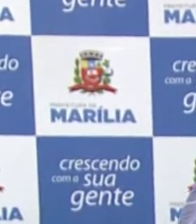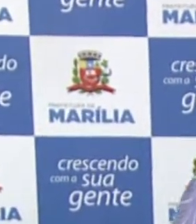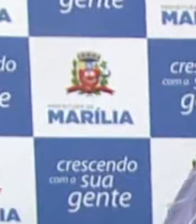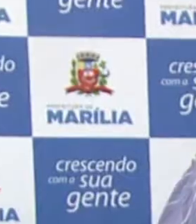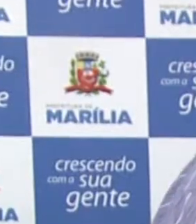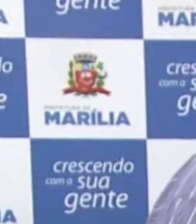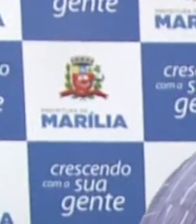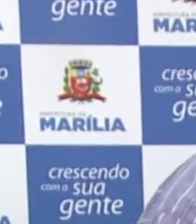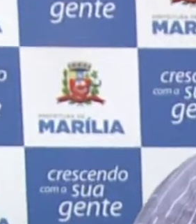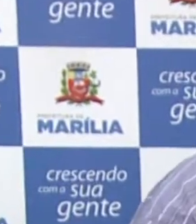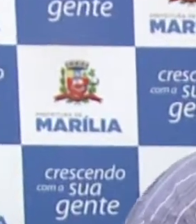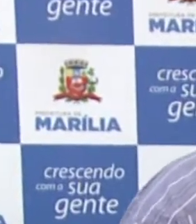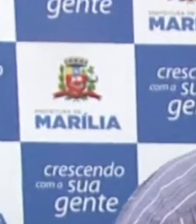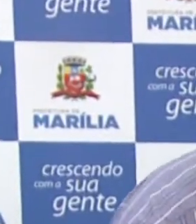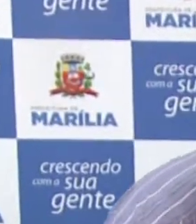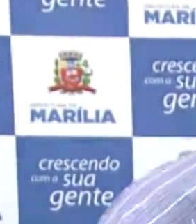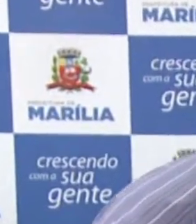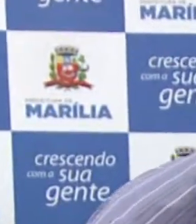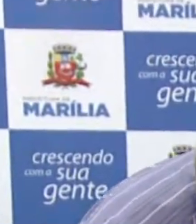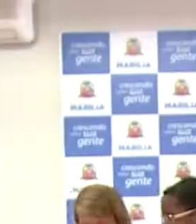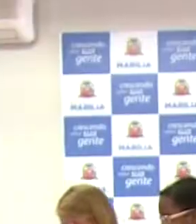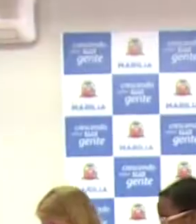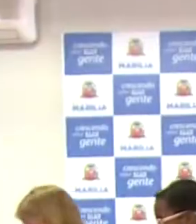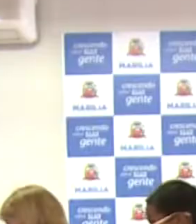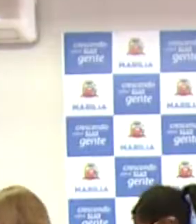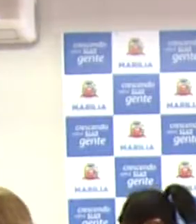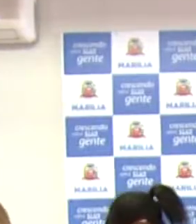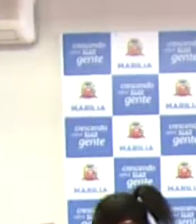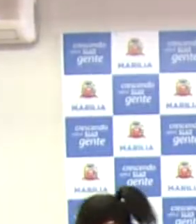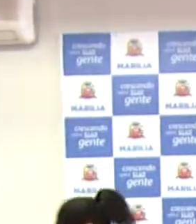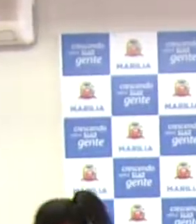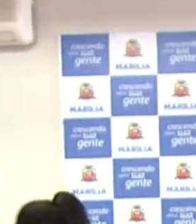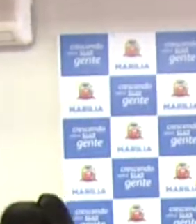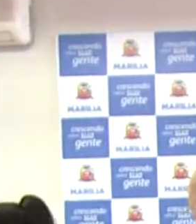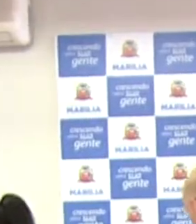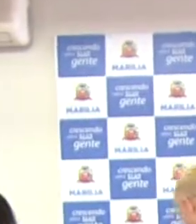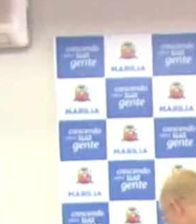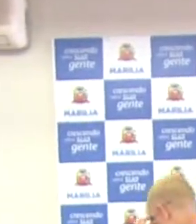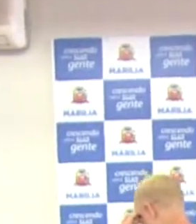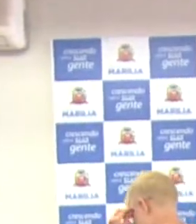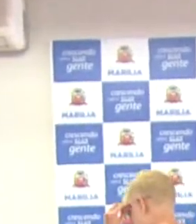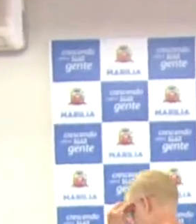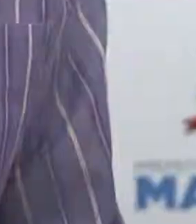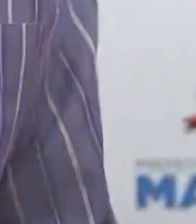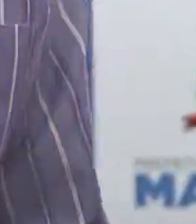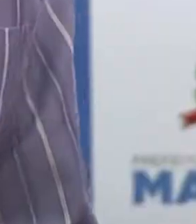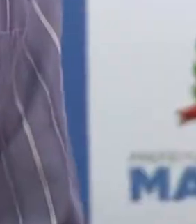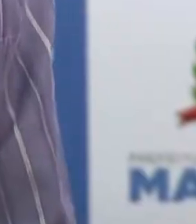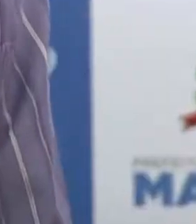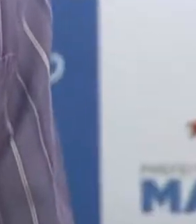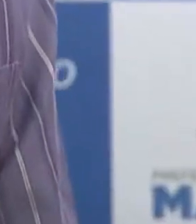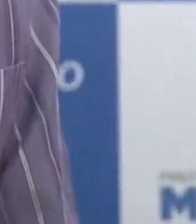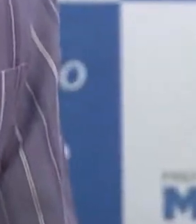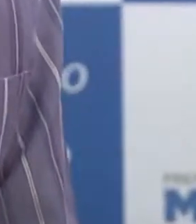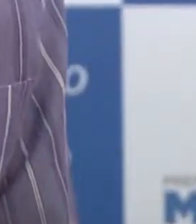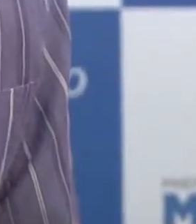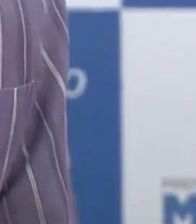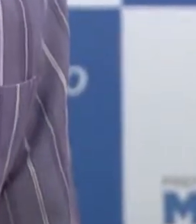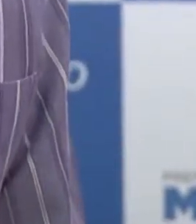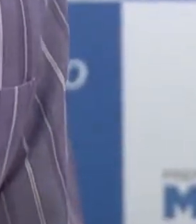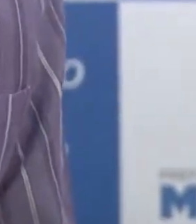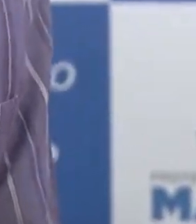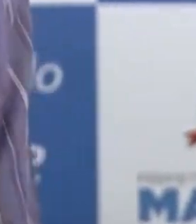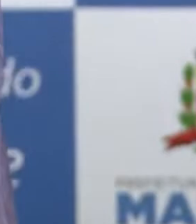alunos das escolas Paulo Freire Isaltino de Campos que após os exames realizados em cada unidade foi detectada a necessidade